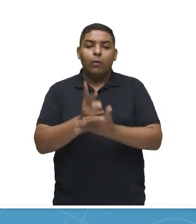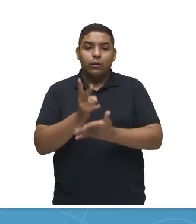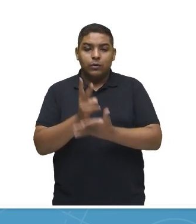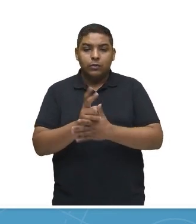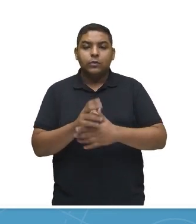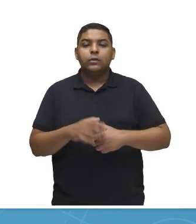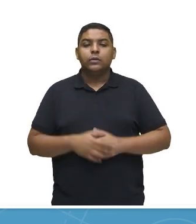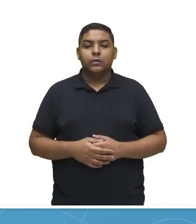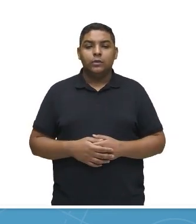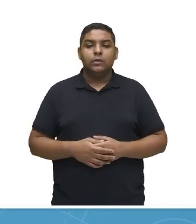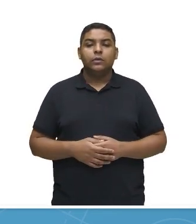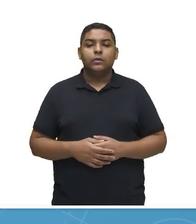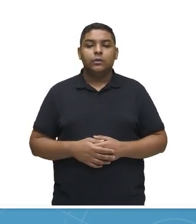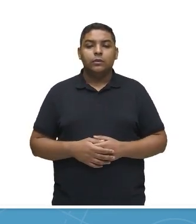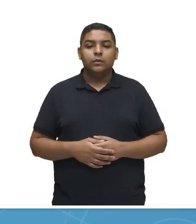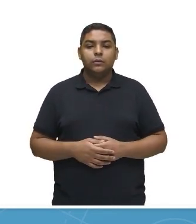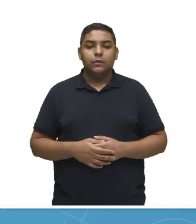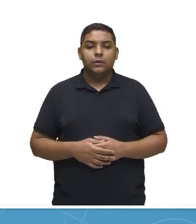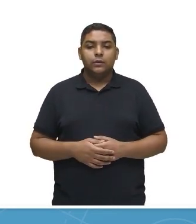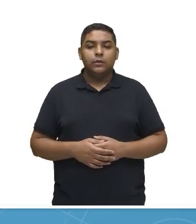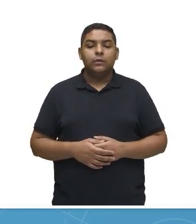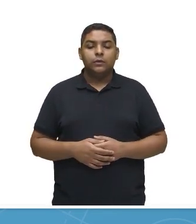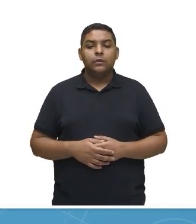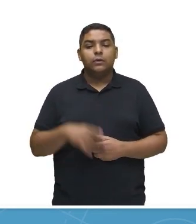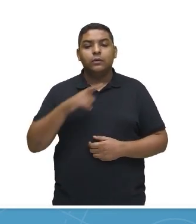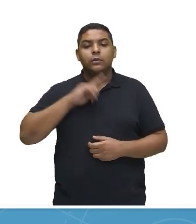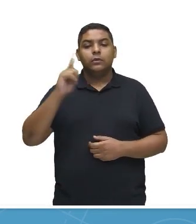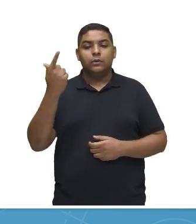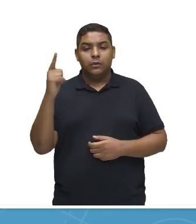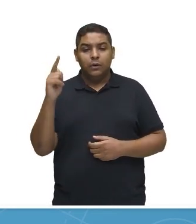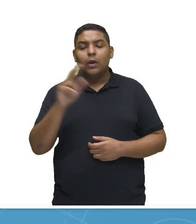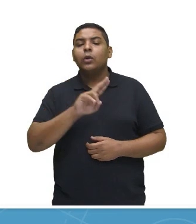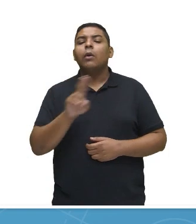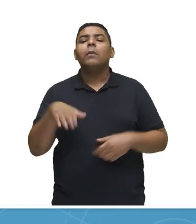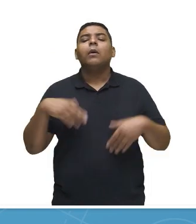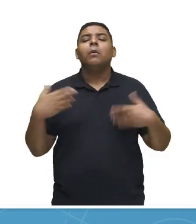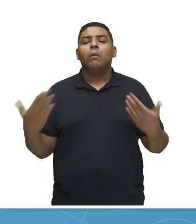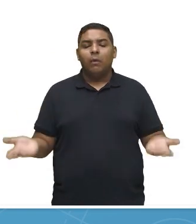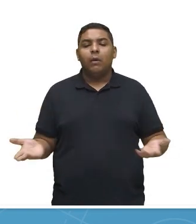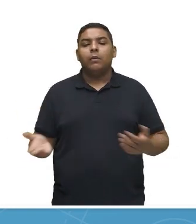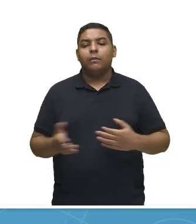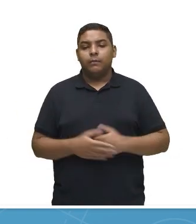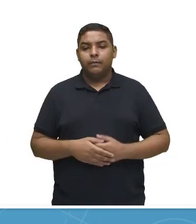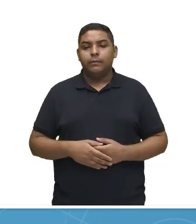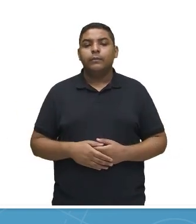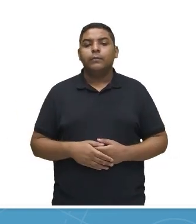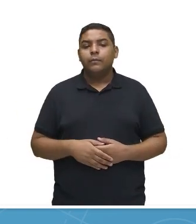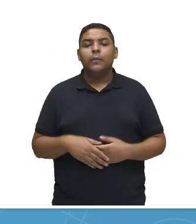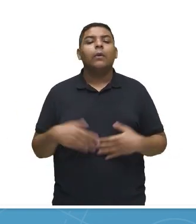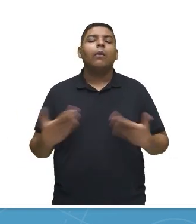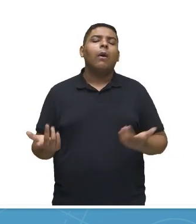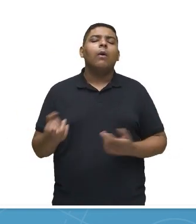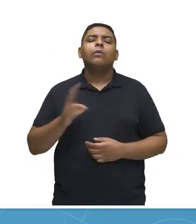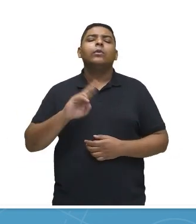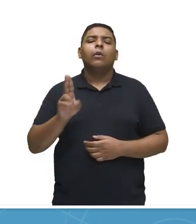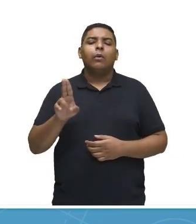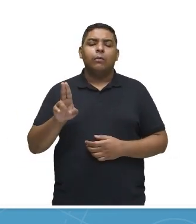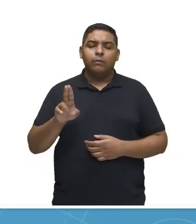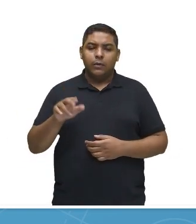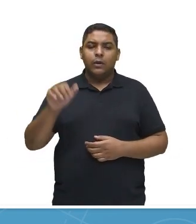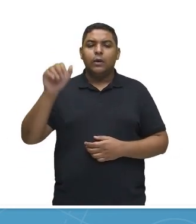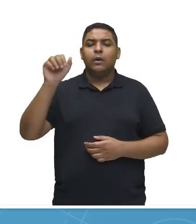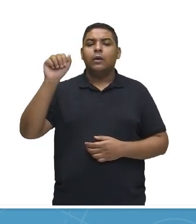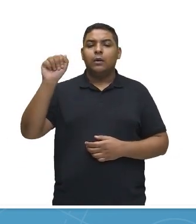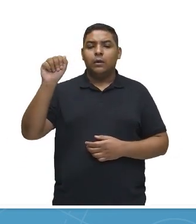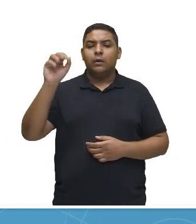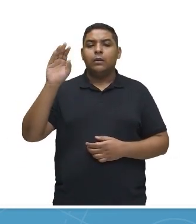contingencialidade espacial geográfica, denomina-se o nome de. Qual é o nome desse contingente populacional